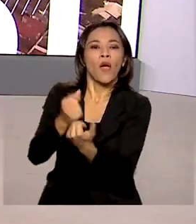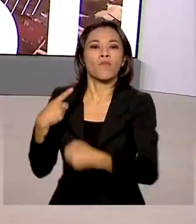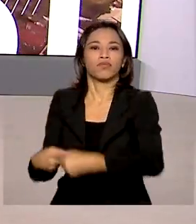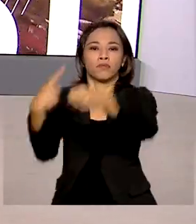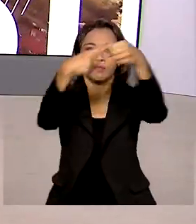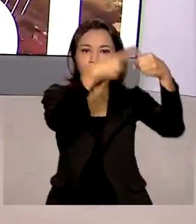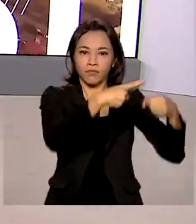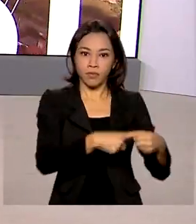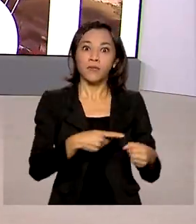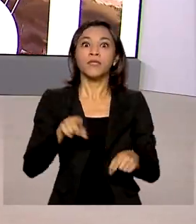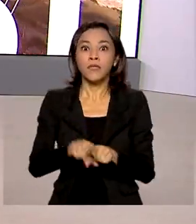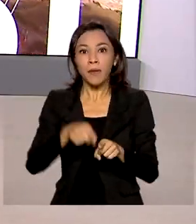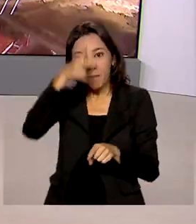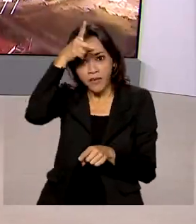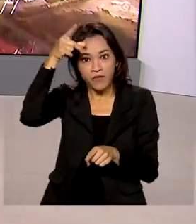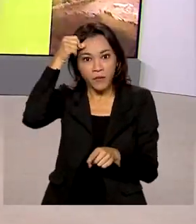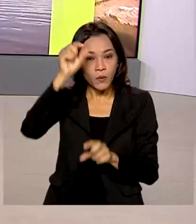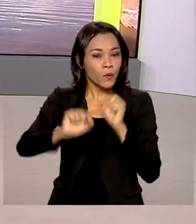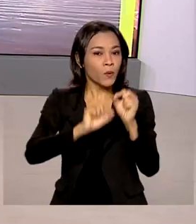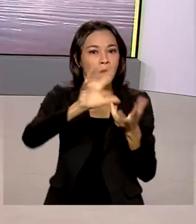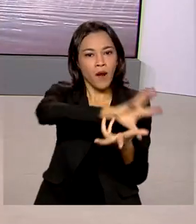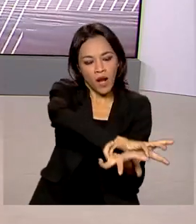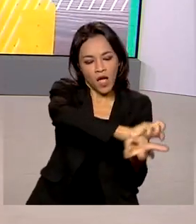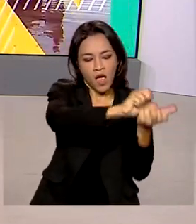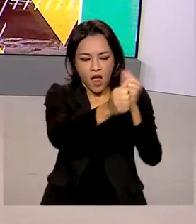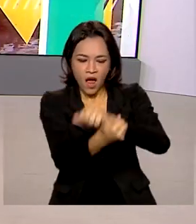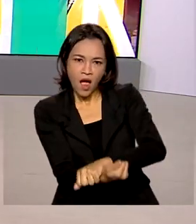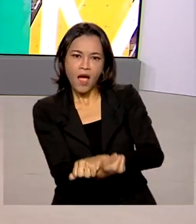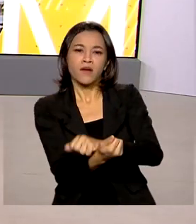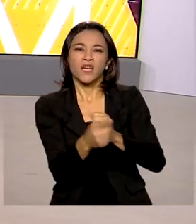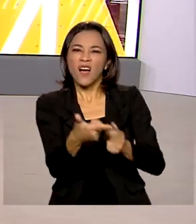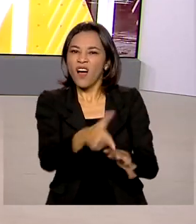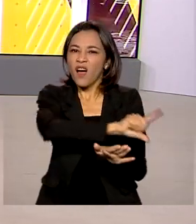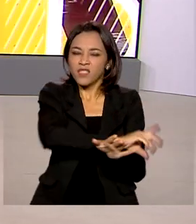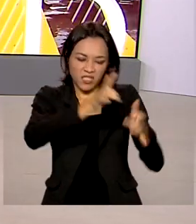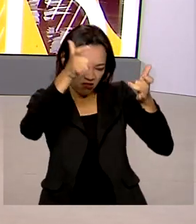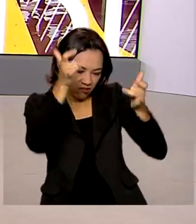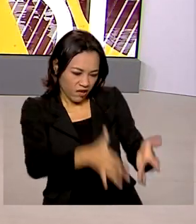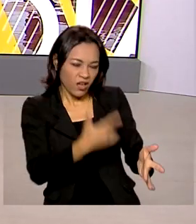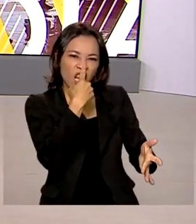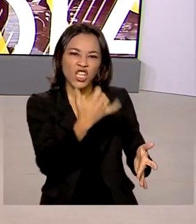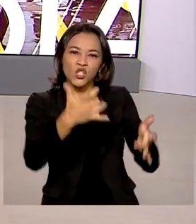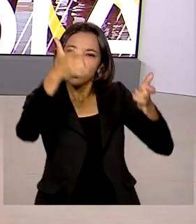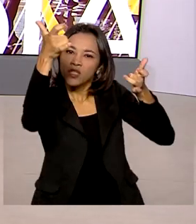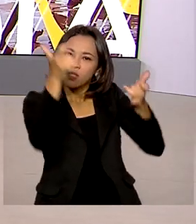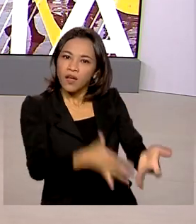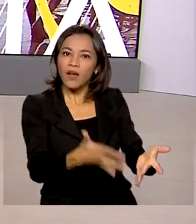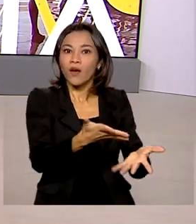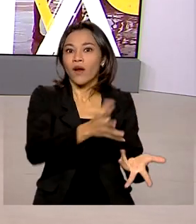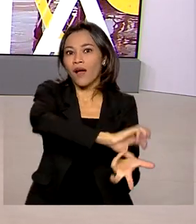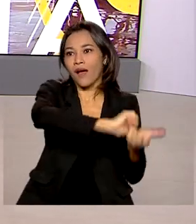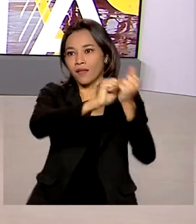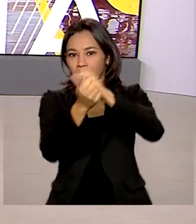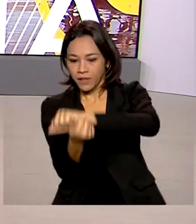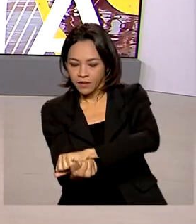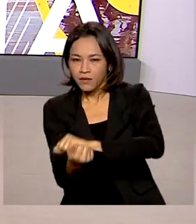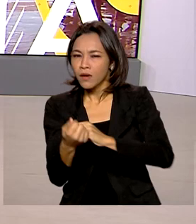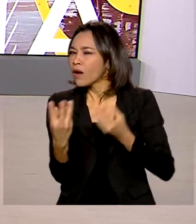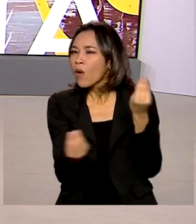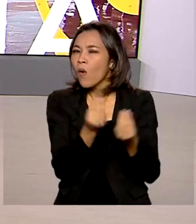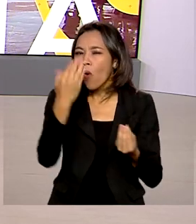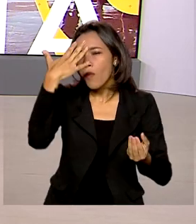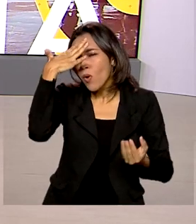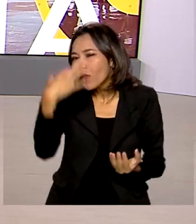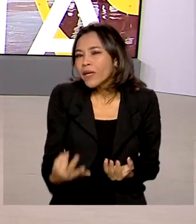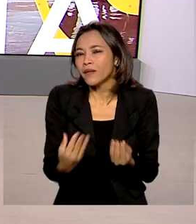prefeituras no reaproveitamento de materiais que antes iam parar no lixo. É a chamada logística reversa. Entenda melhor